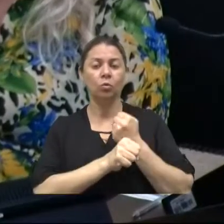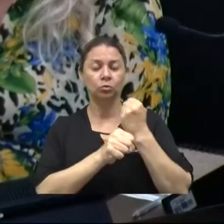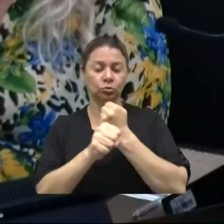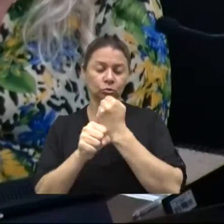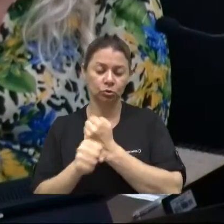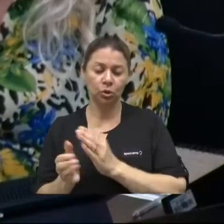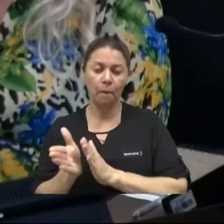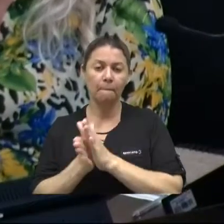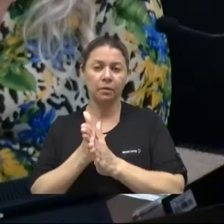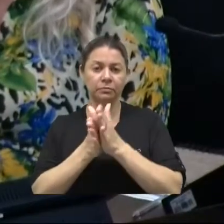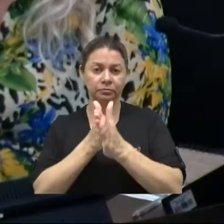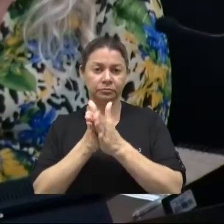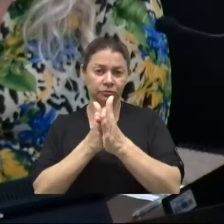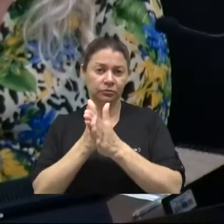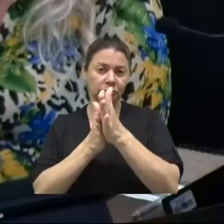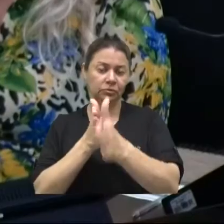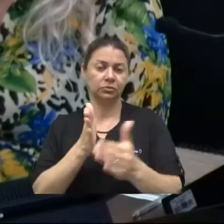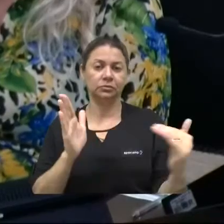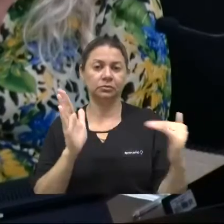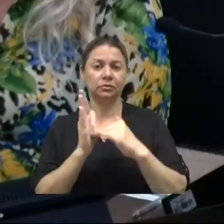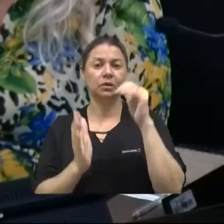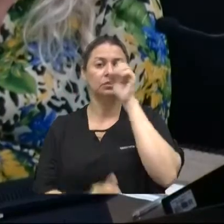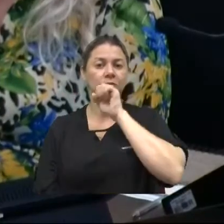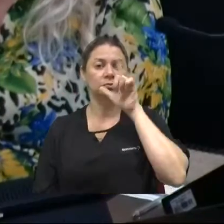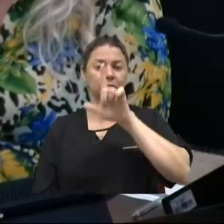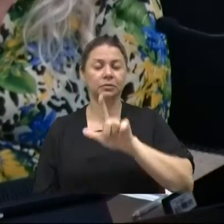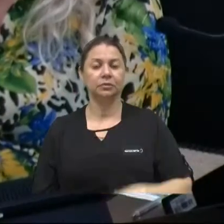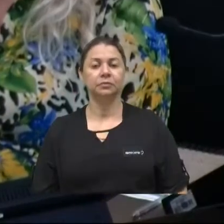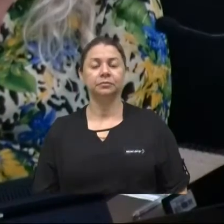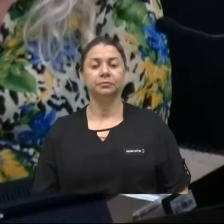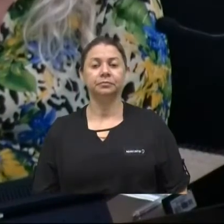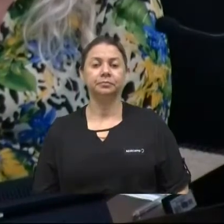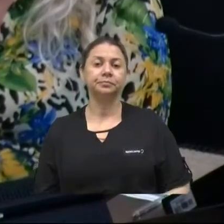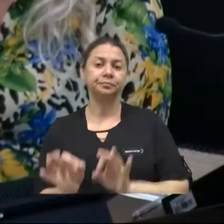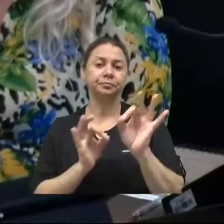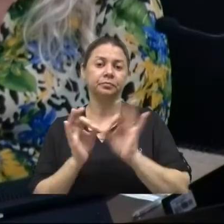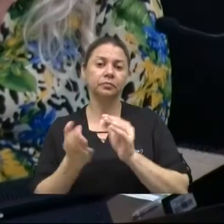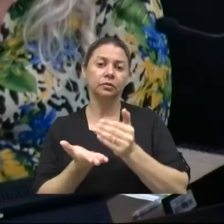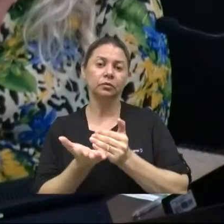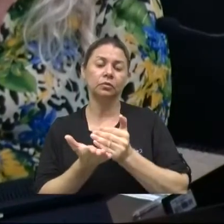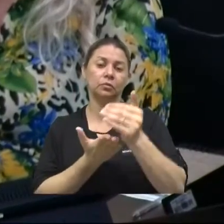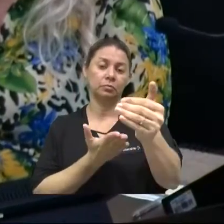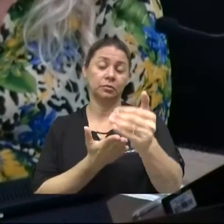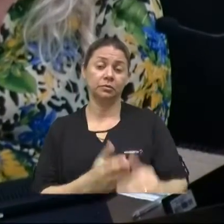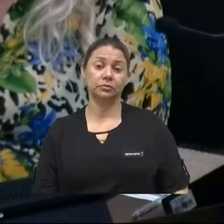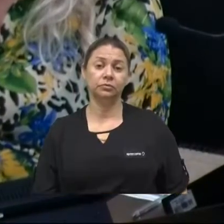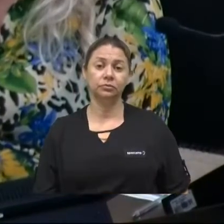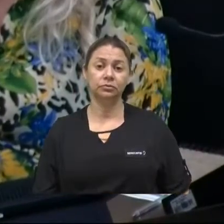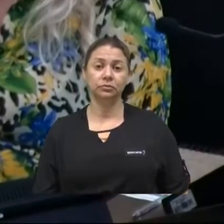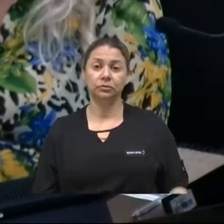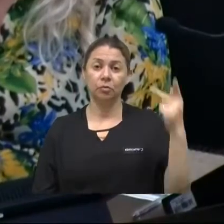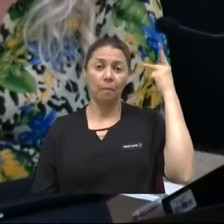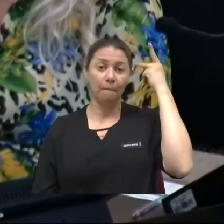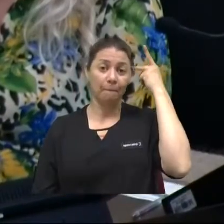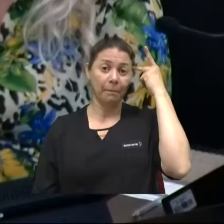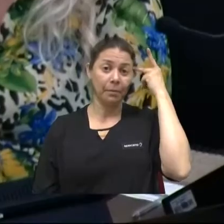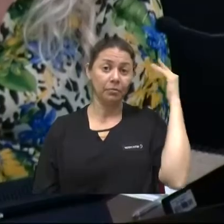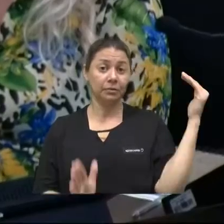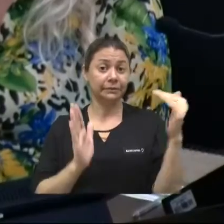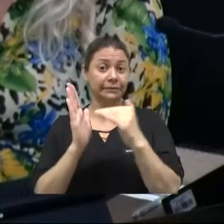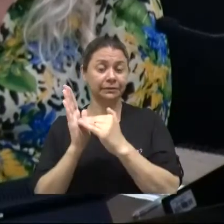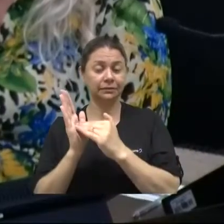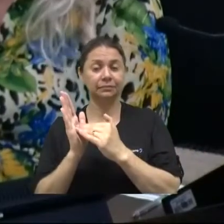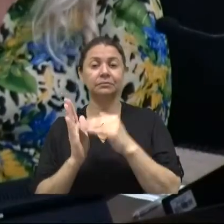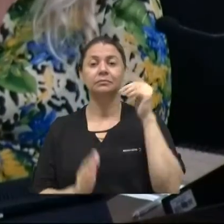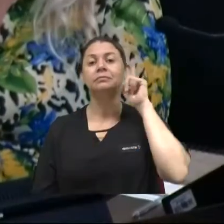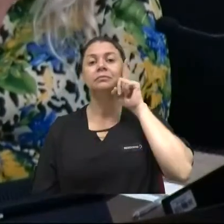público na construção das linhas férreas. O plano inicial do projeto é a ligação de São Paulo à Americana, partindo da estação